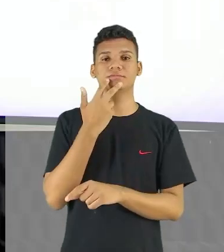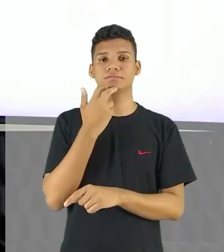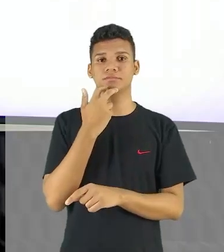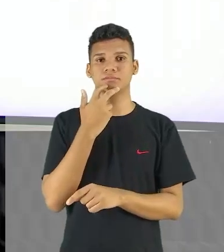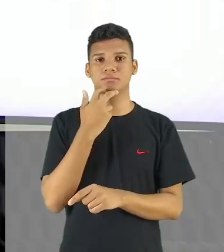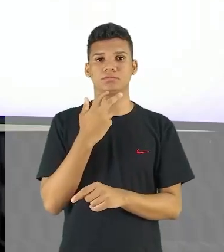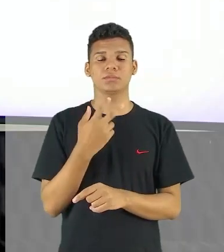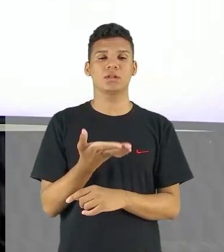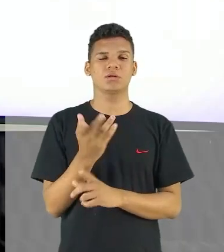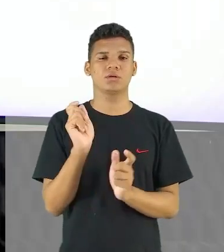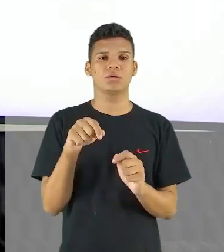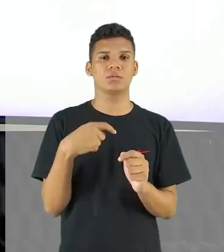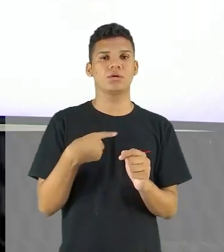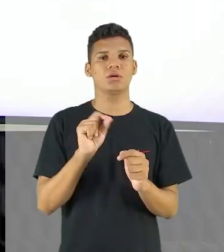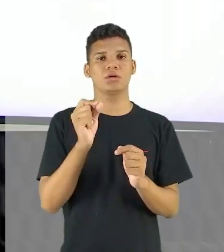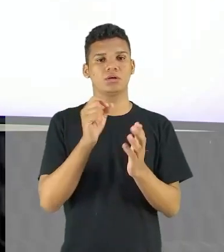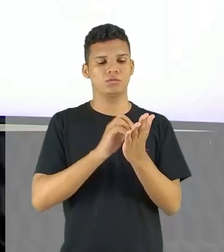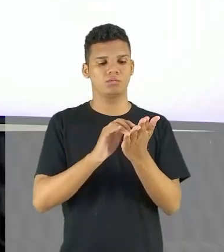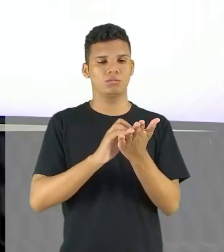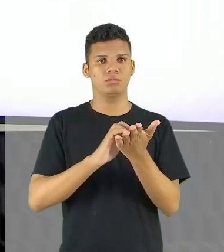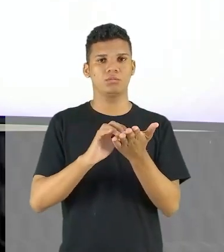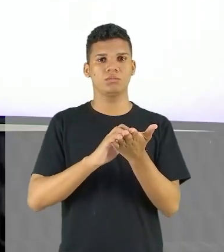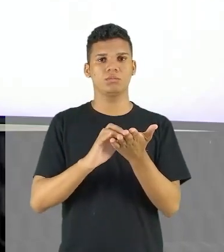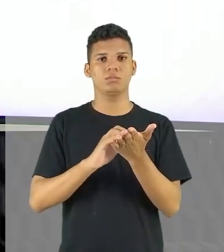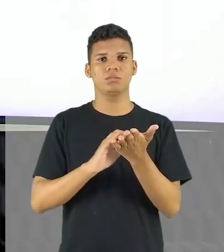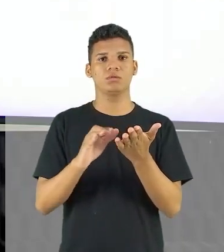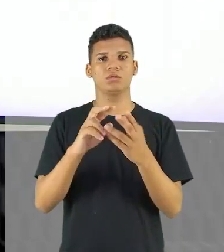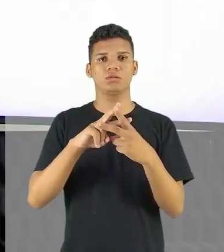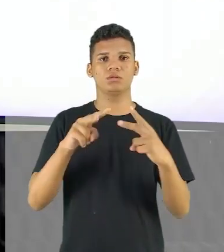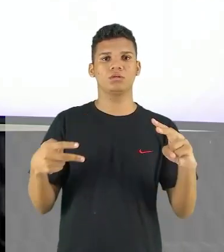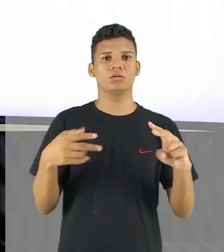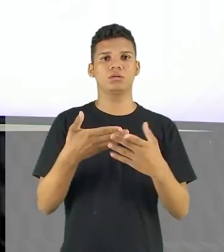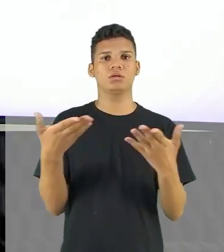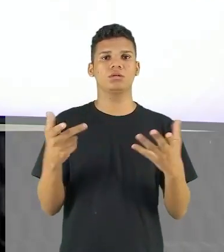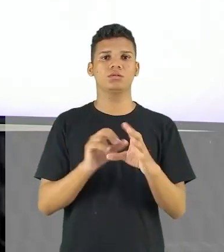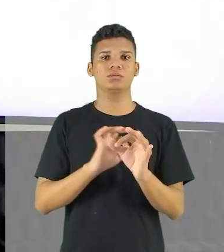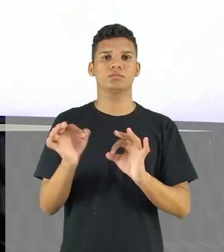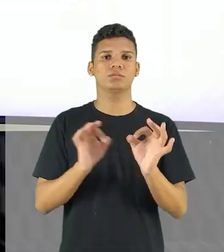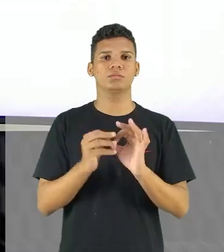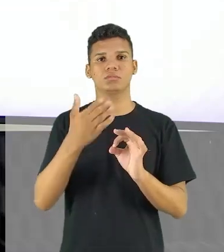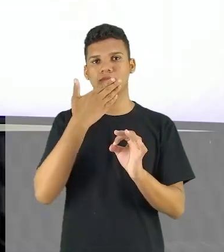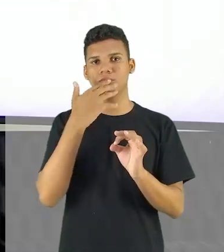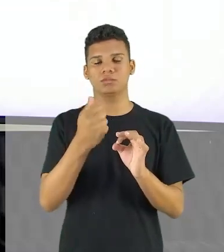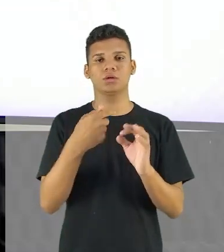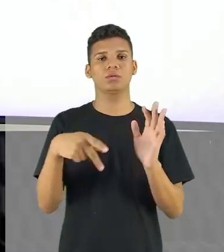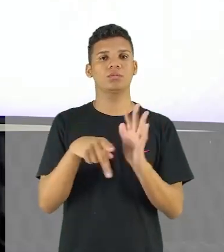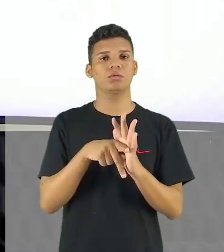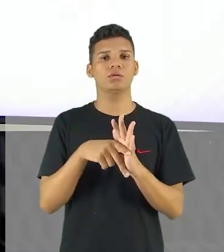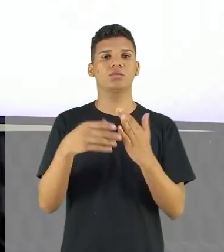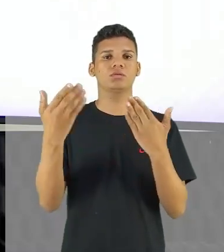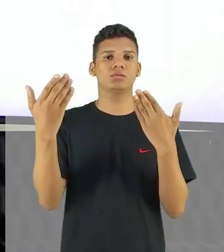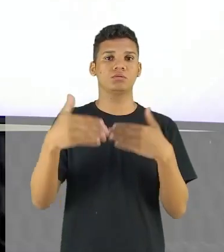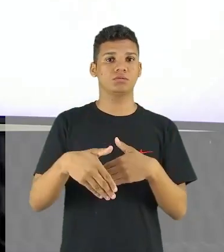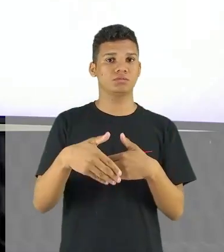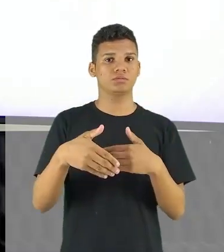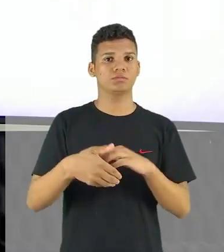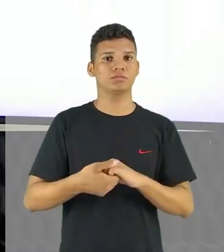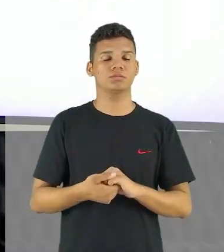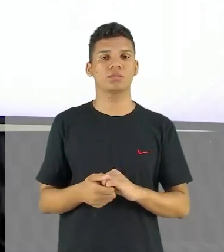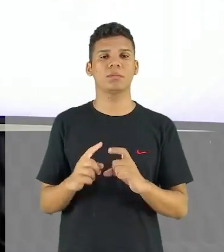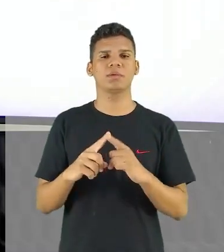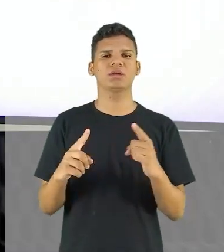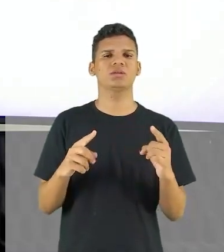Dias, deixe seu comentário no link e se prepare com os melhores professores. Ai, não se